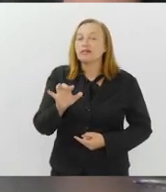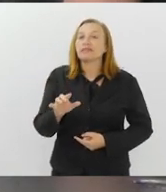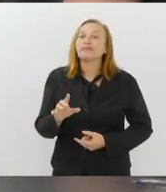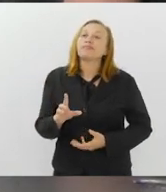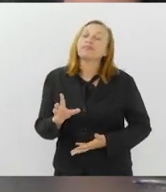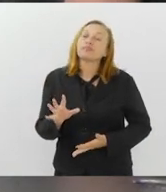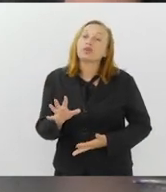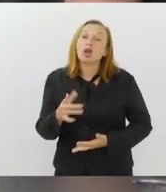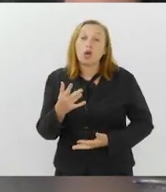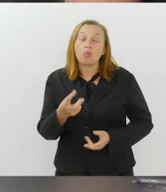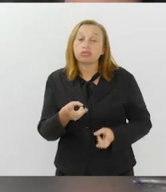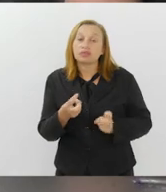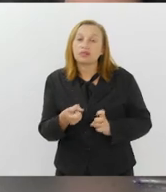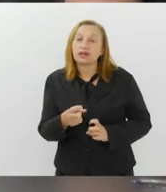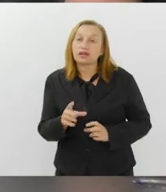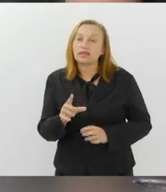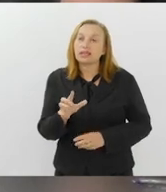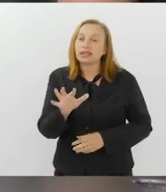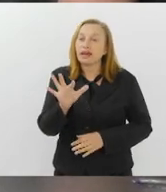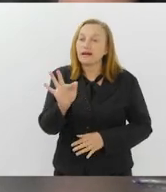tenho mais duas perguntas.